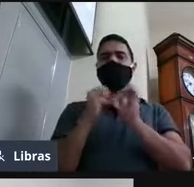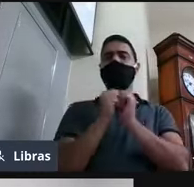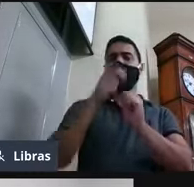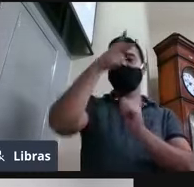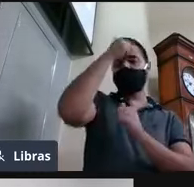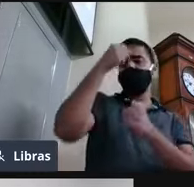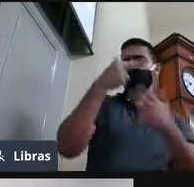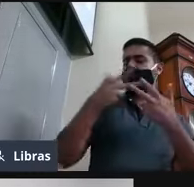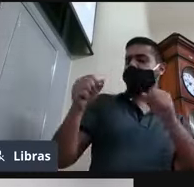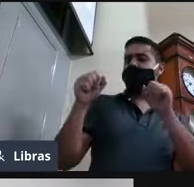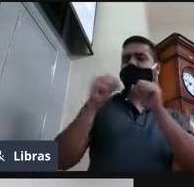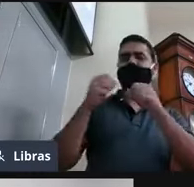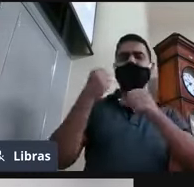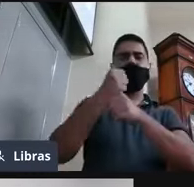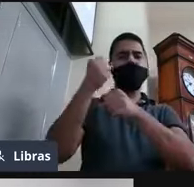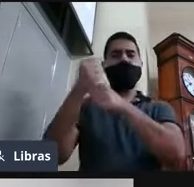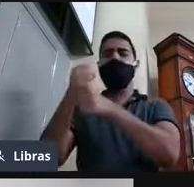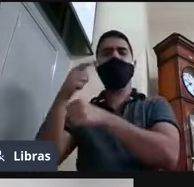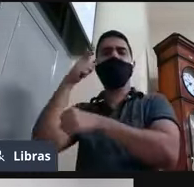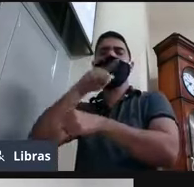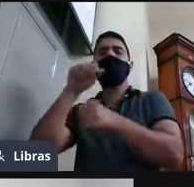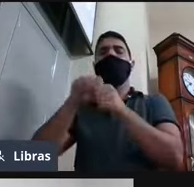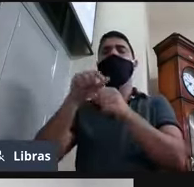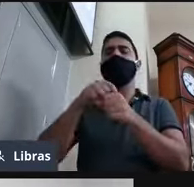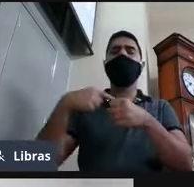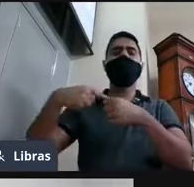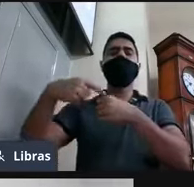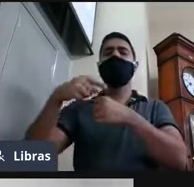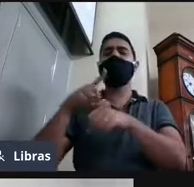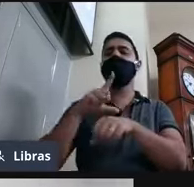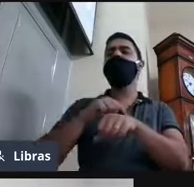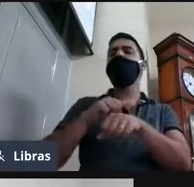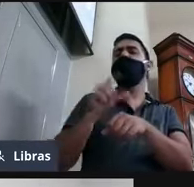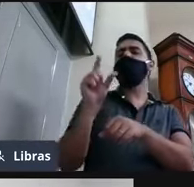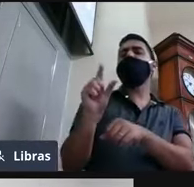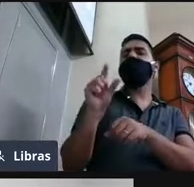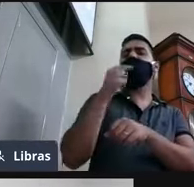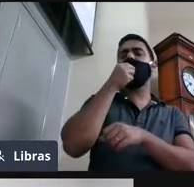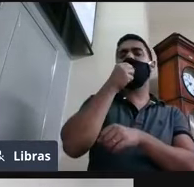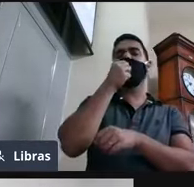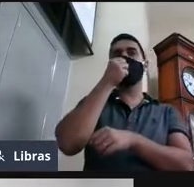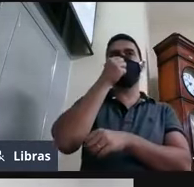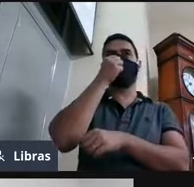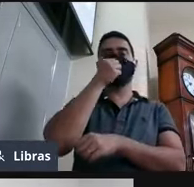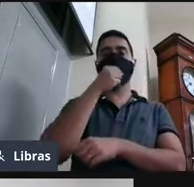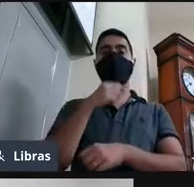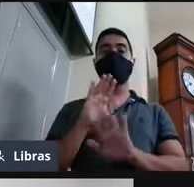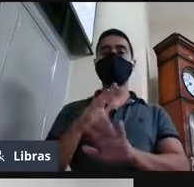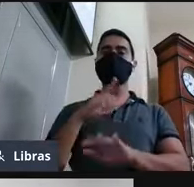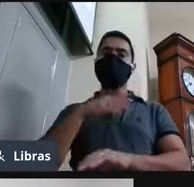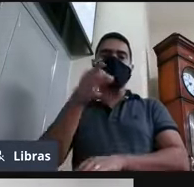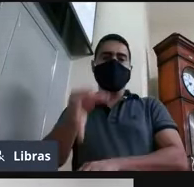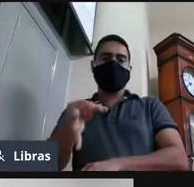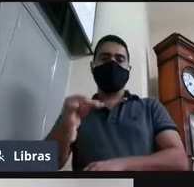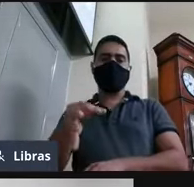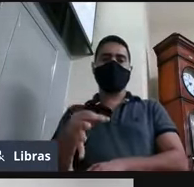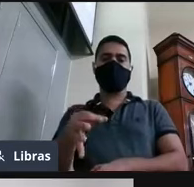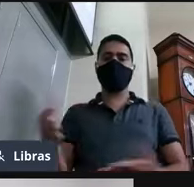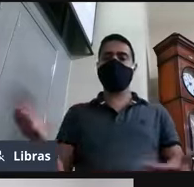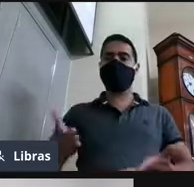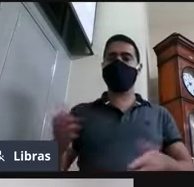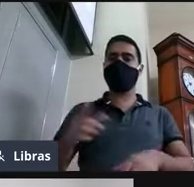tantas realizações que o prefeito conseguiu fazer em tão pouco tempo pela nossa cidade. Tenho certeza, não é o